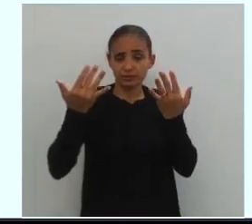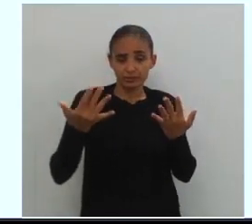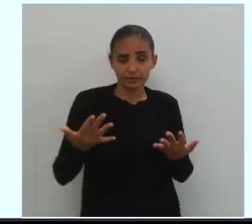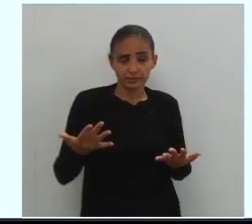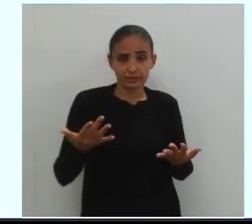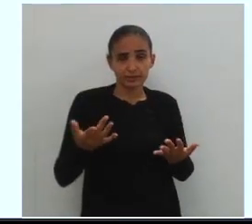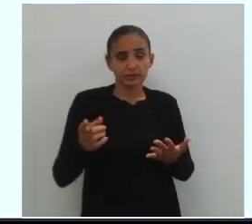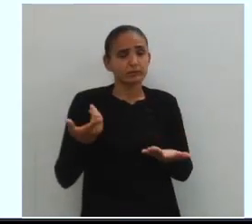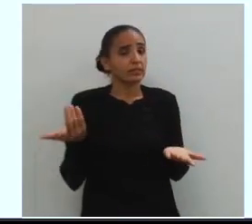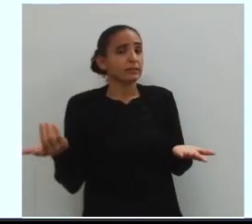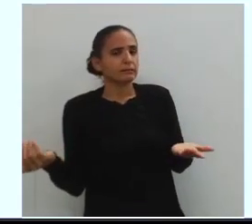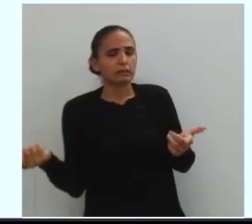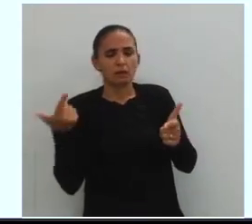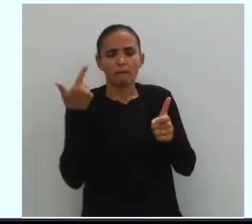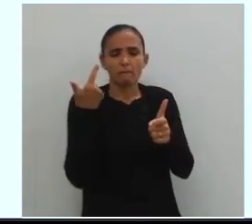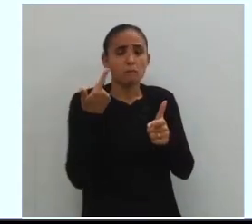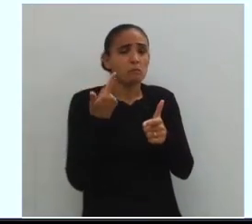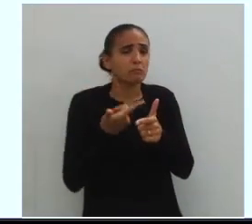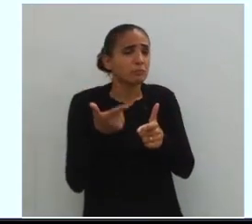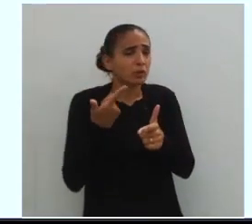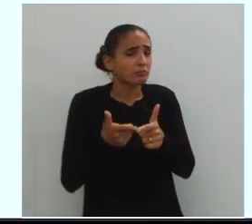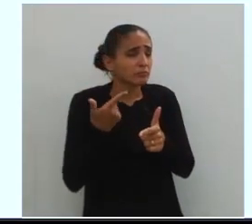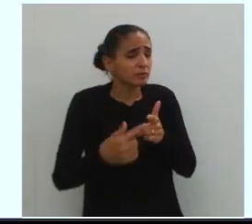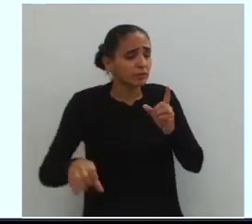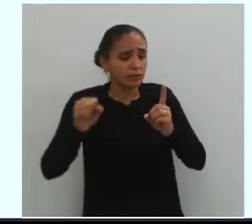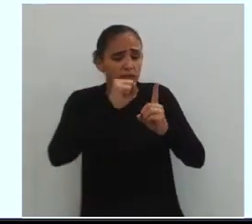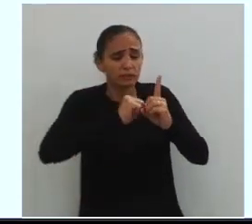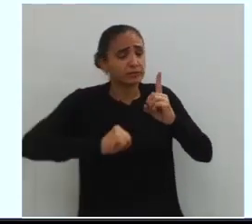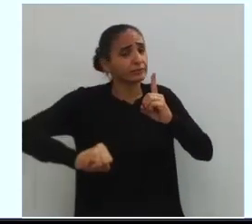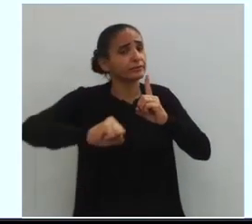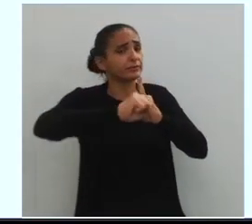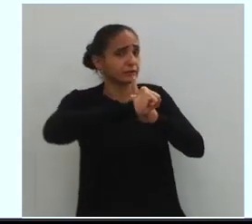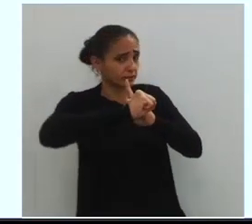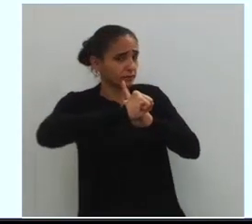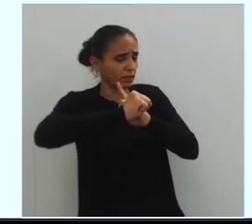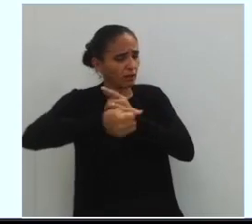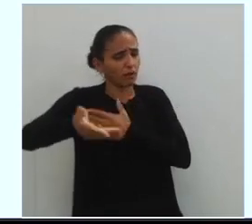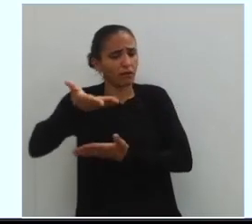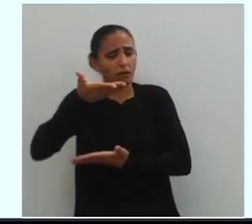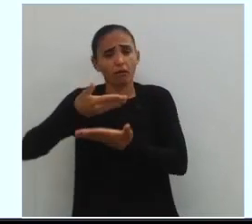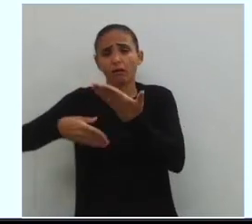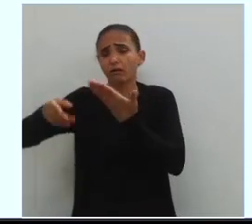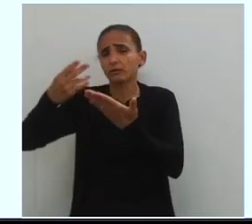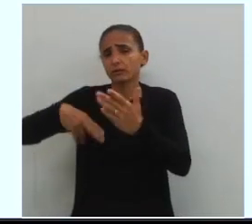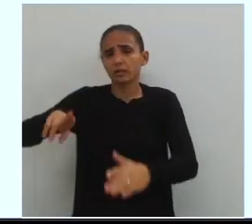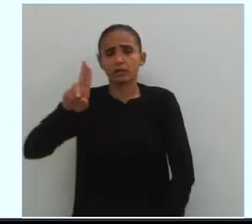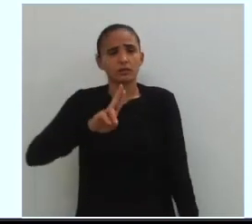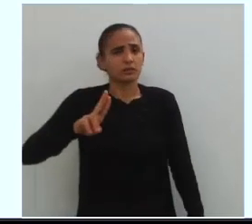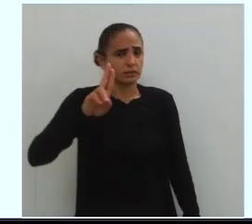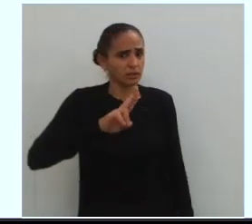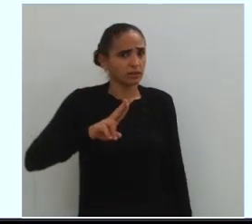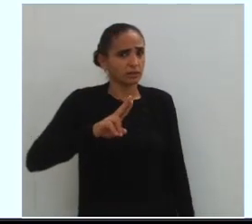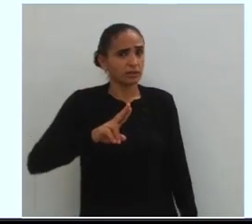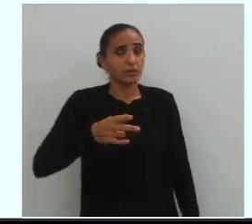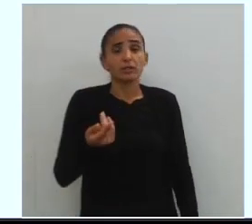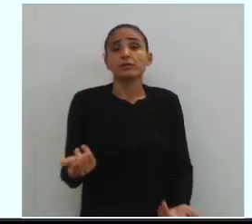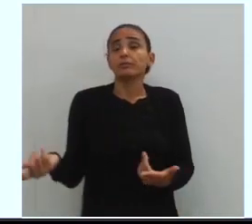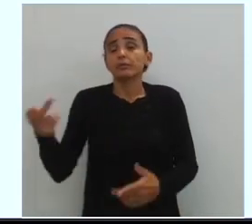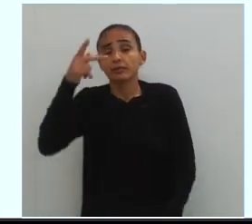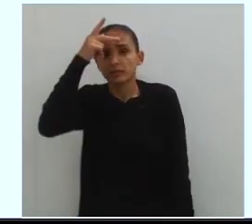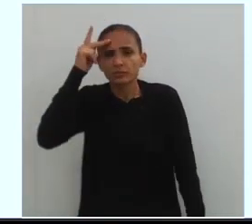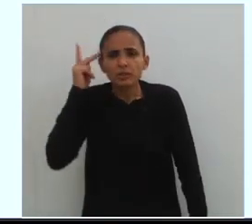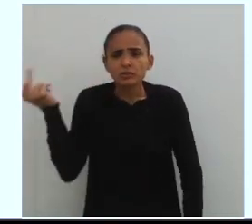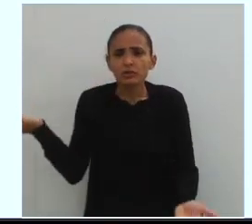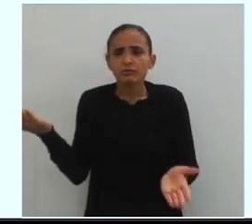drogas, vai ter aí um problema social em relação ao uso de drogas. Por quê? A busca por